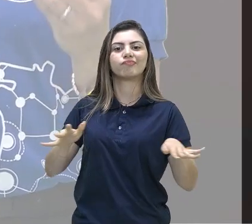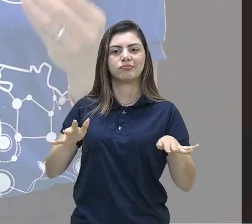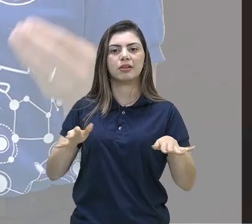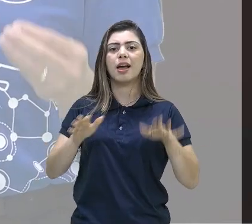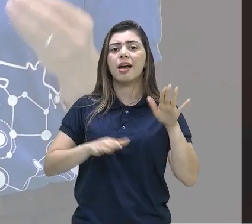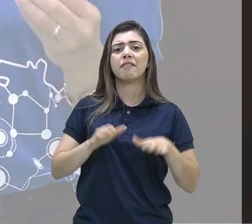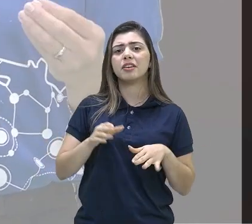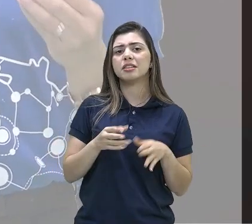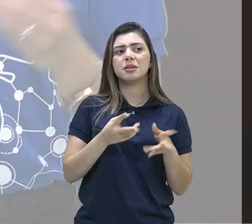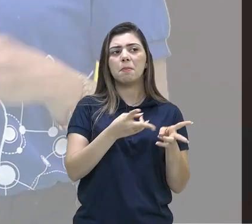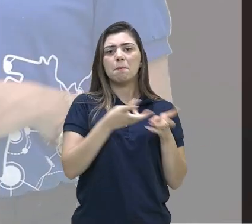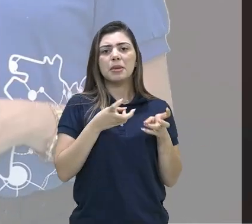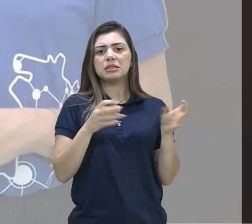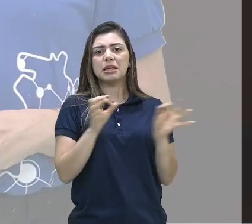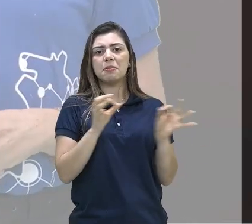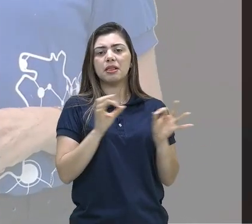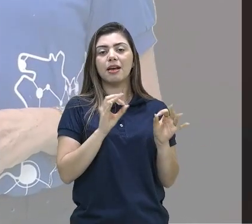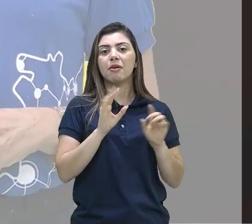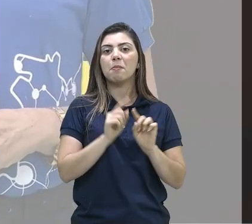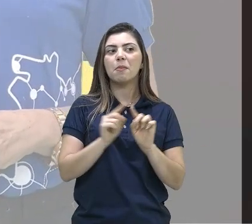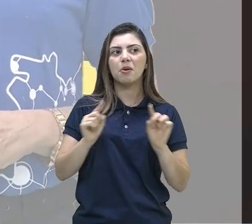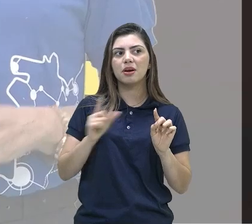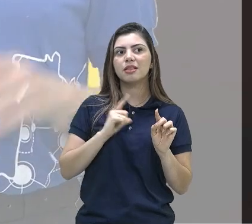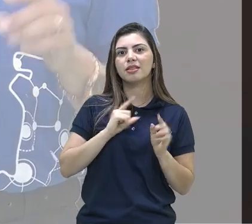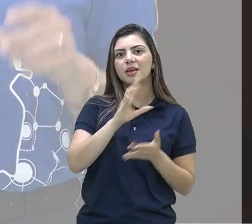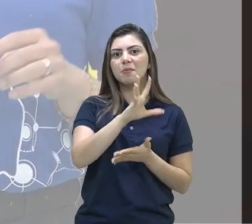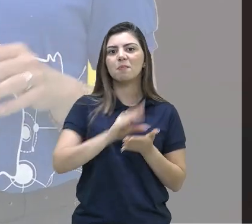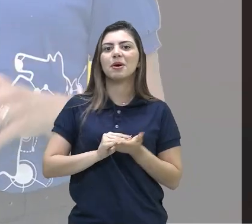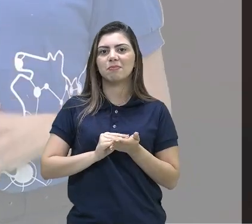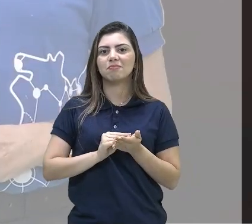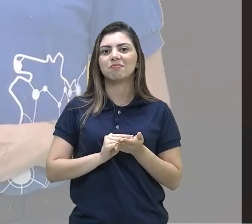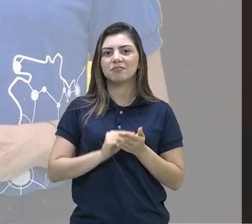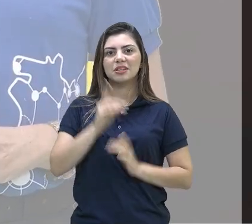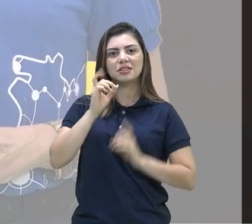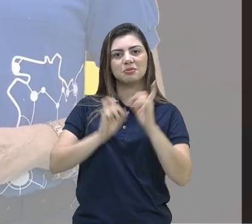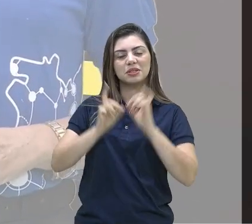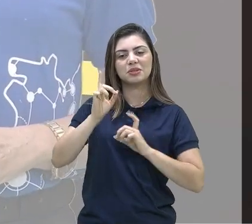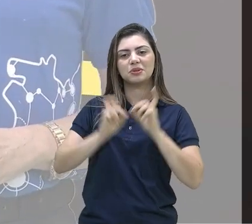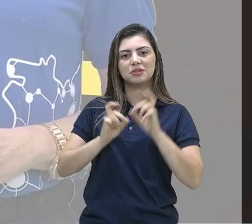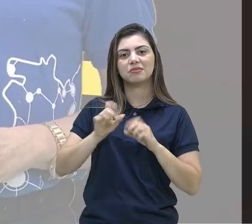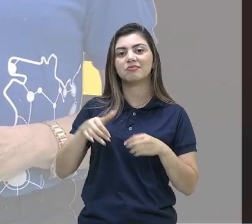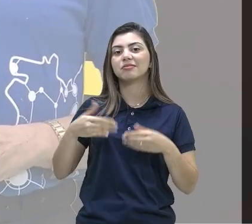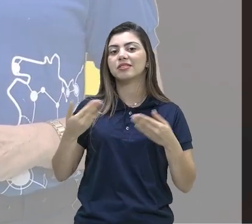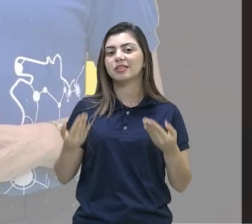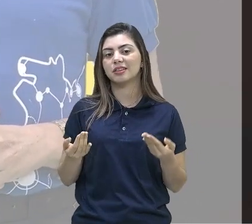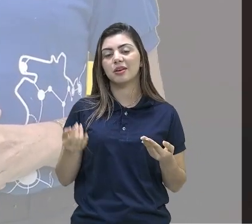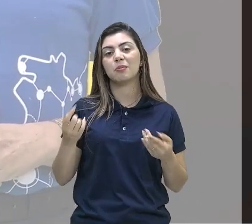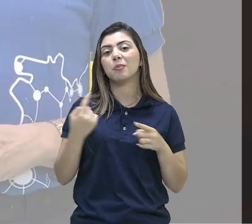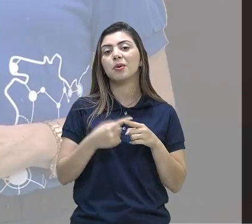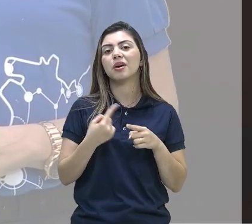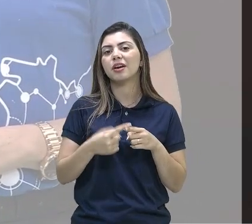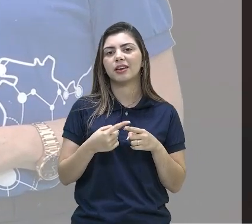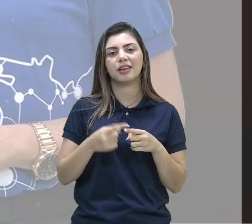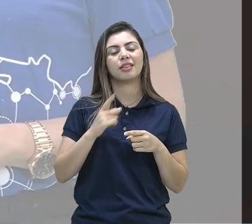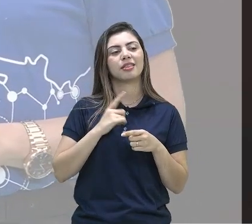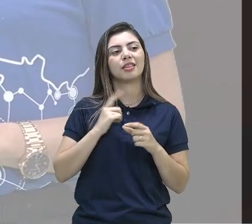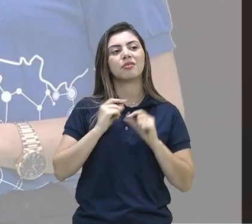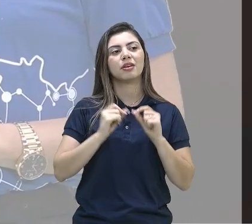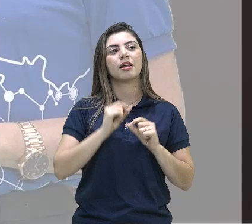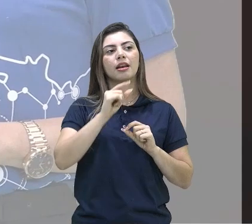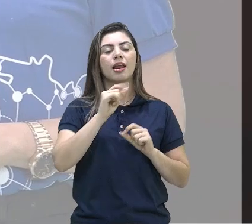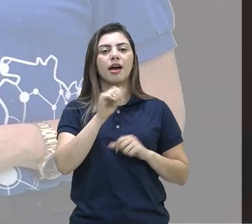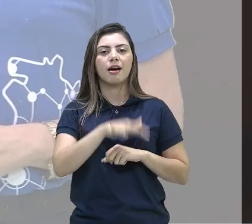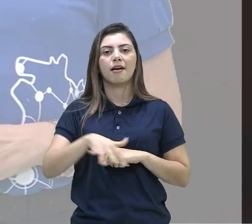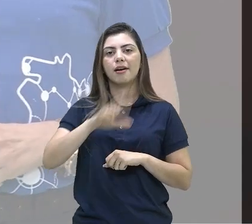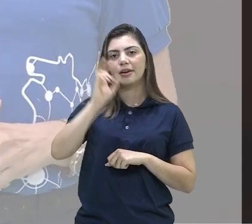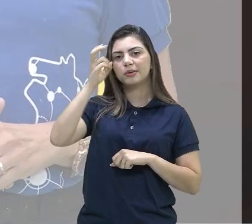sem perceber que estão repetindo aqueles gestos. Isso são consequências da indústria